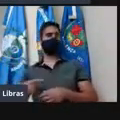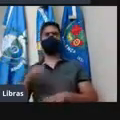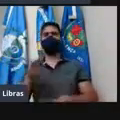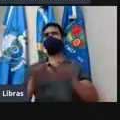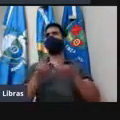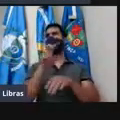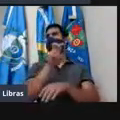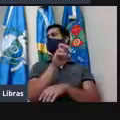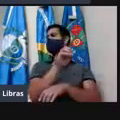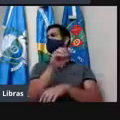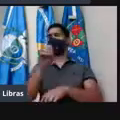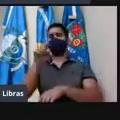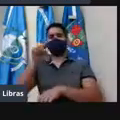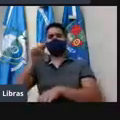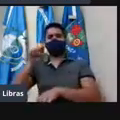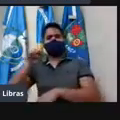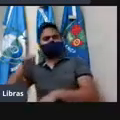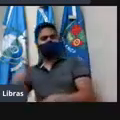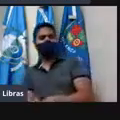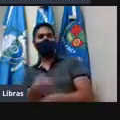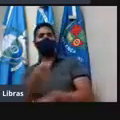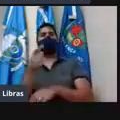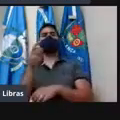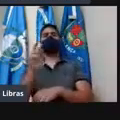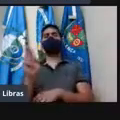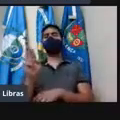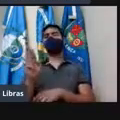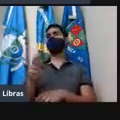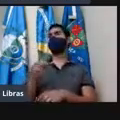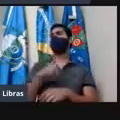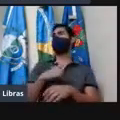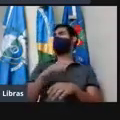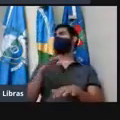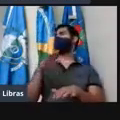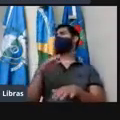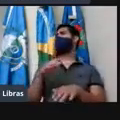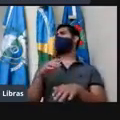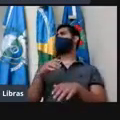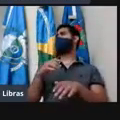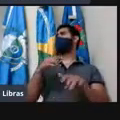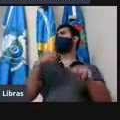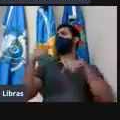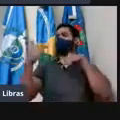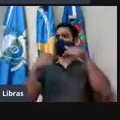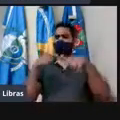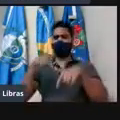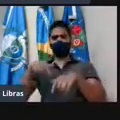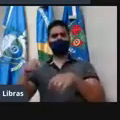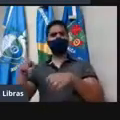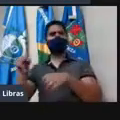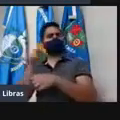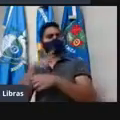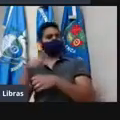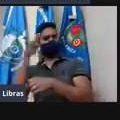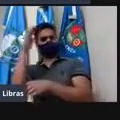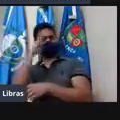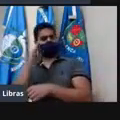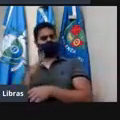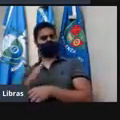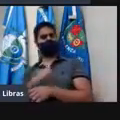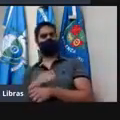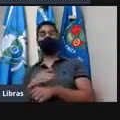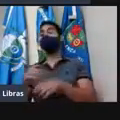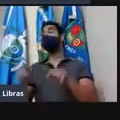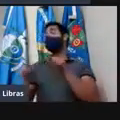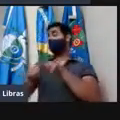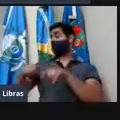500 bilhões de investimentos, onde vai gerar muito emprego nesse país, e nós aqui